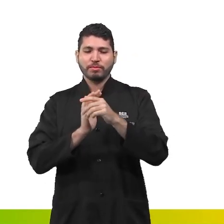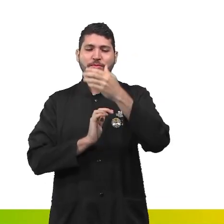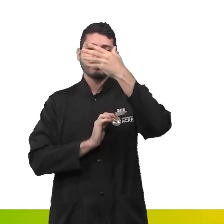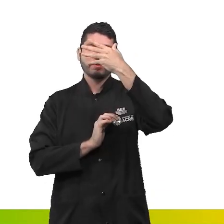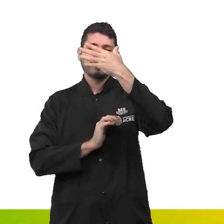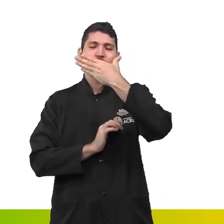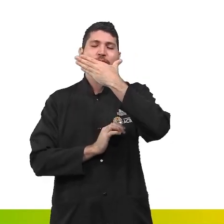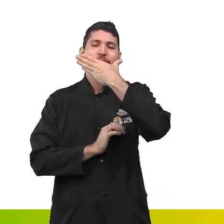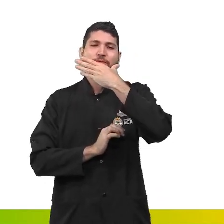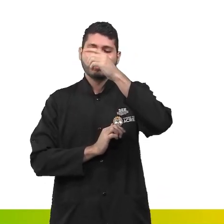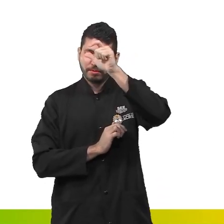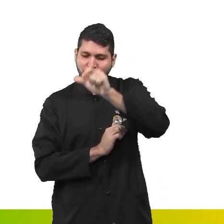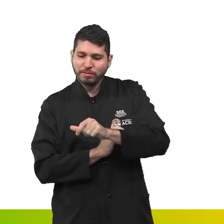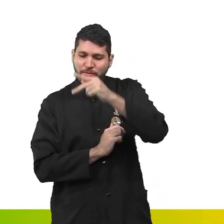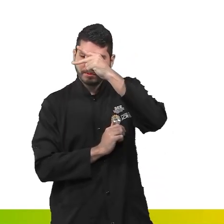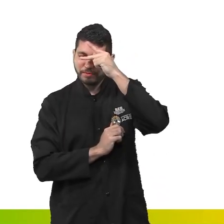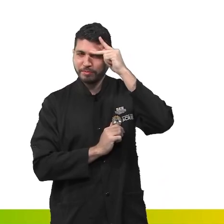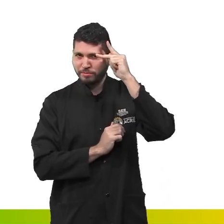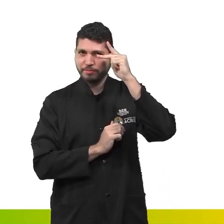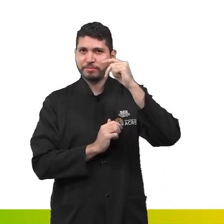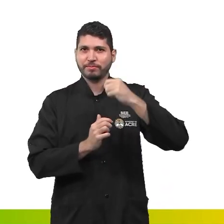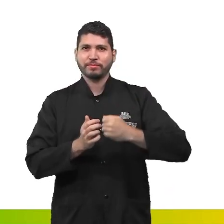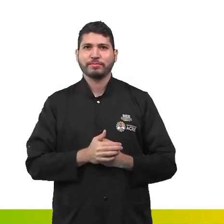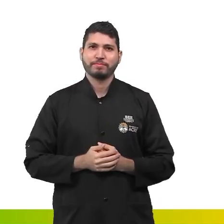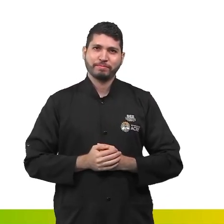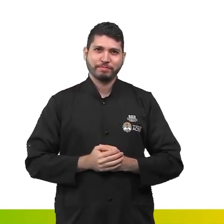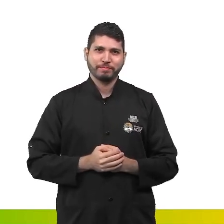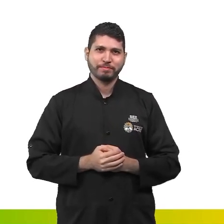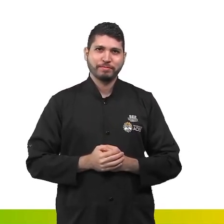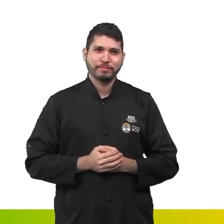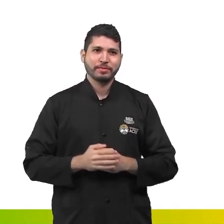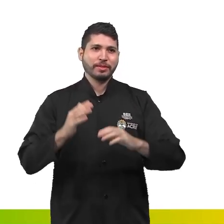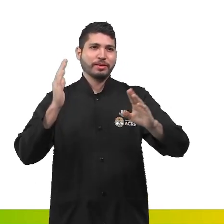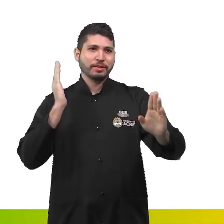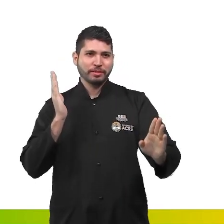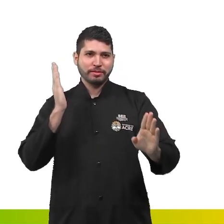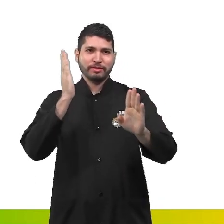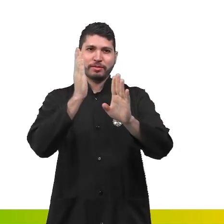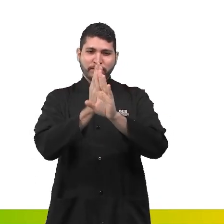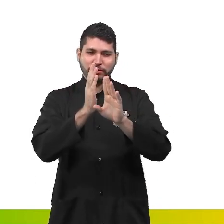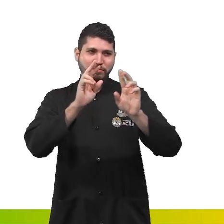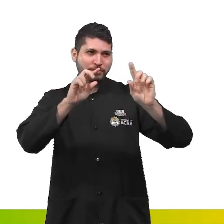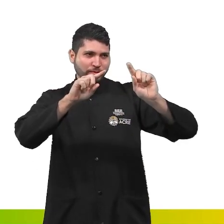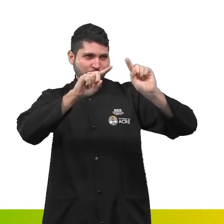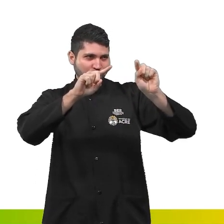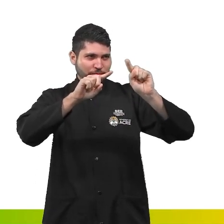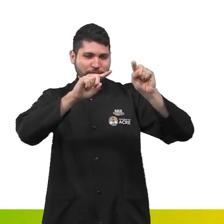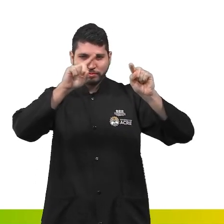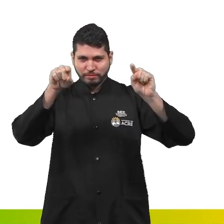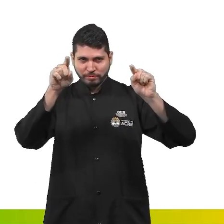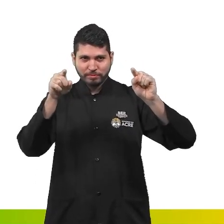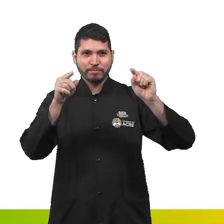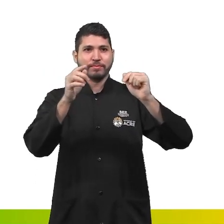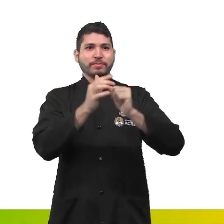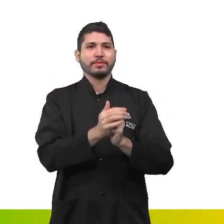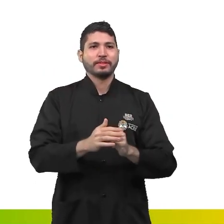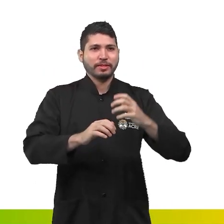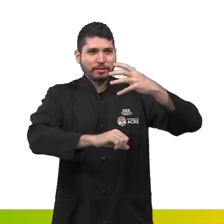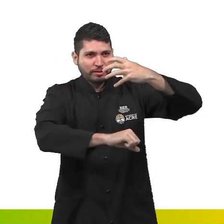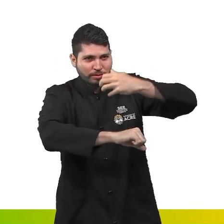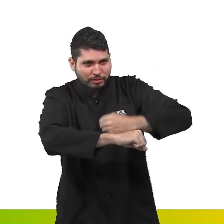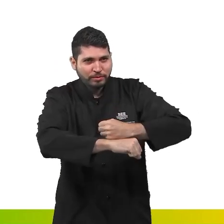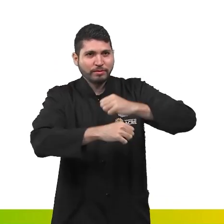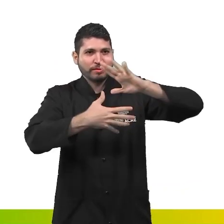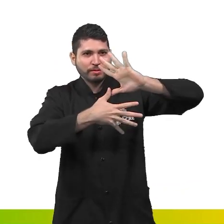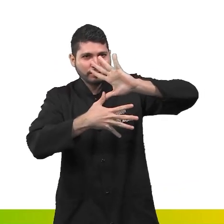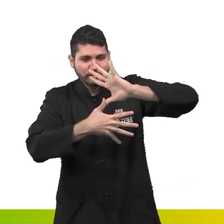dizer o seguinte: a descoberta, entre aspas, e colonização das Américas